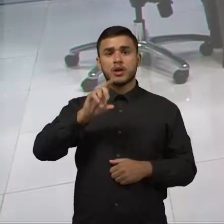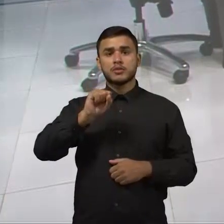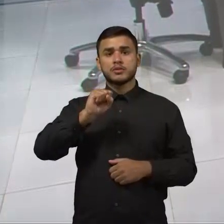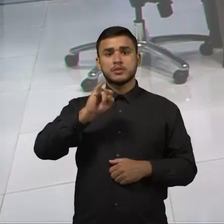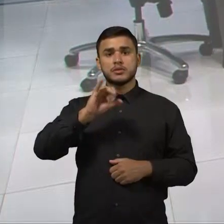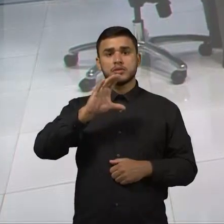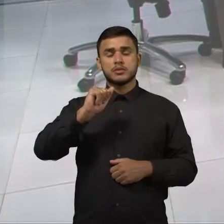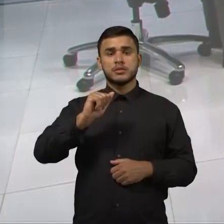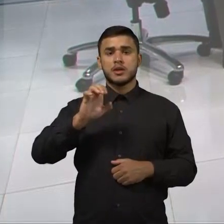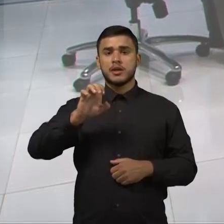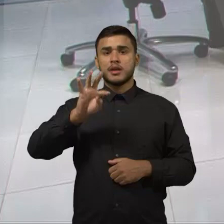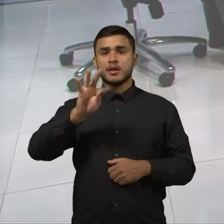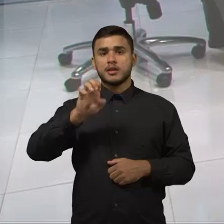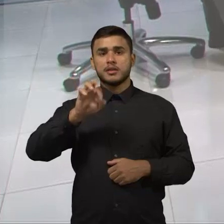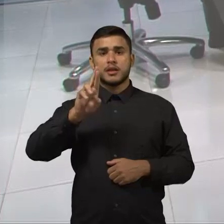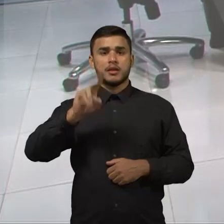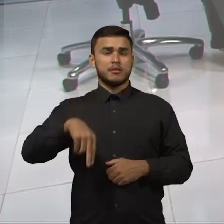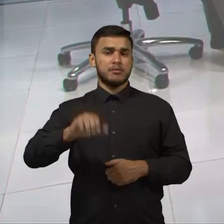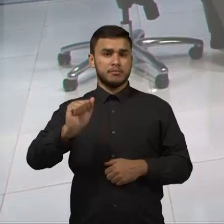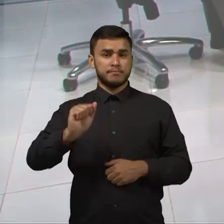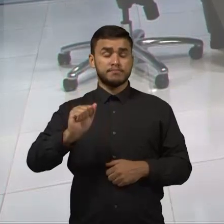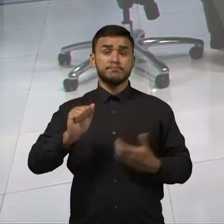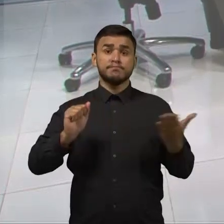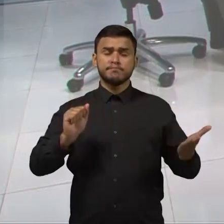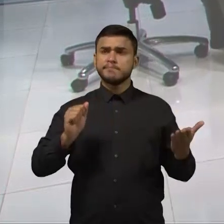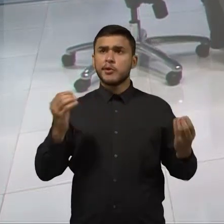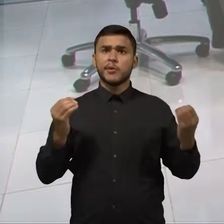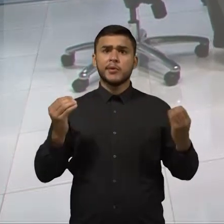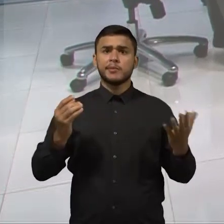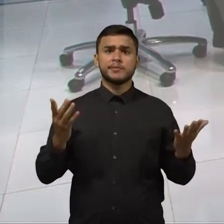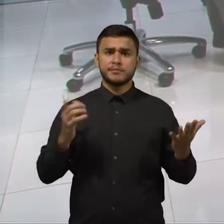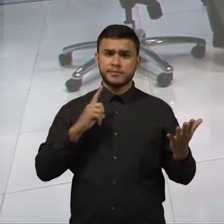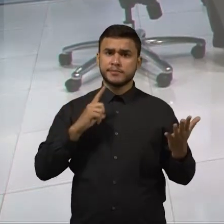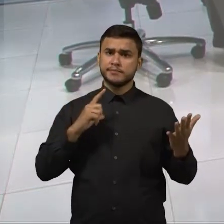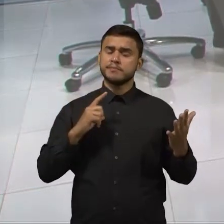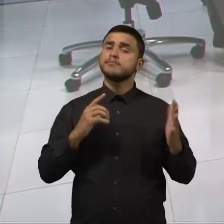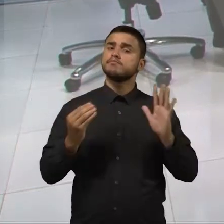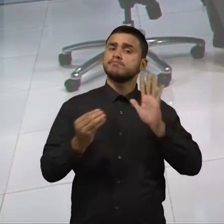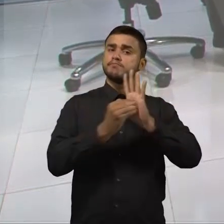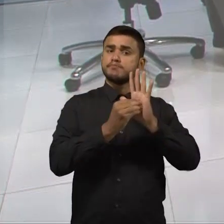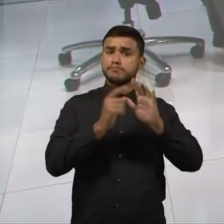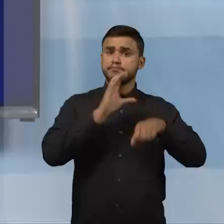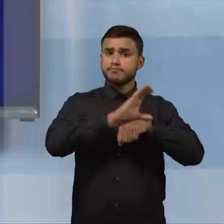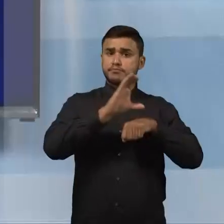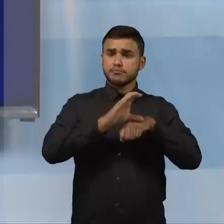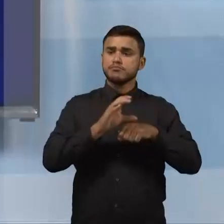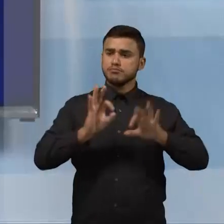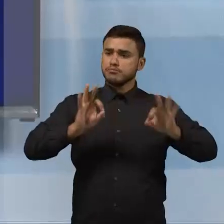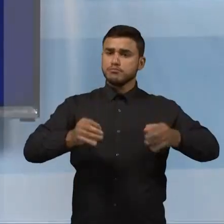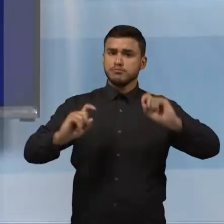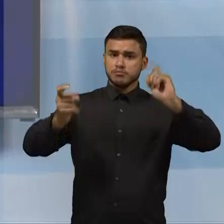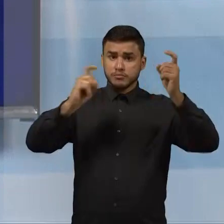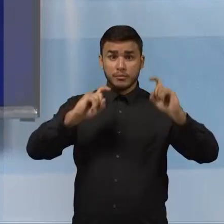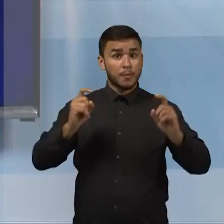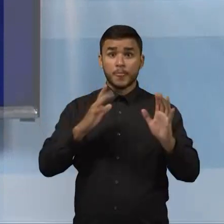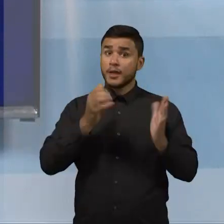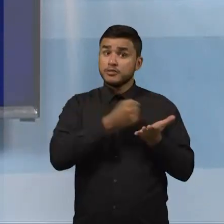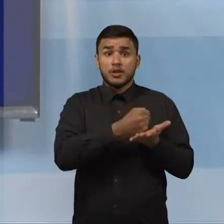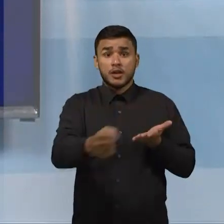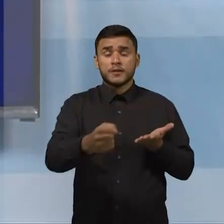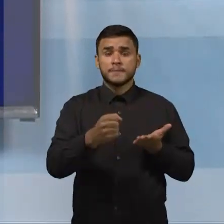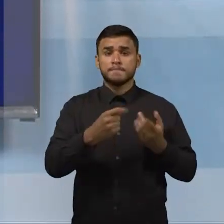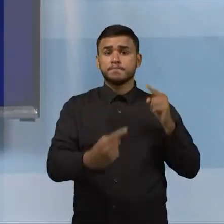cláusula eterna, como alguns chamam. Tem gente que discute: mas isso não é certo. Eu até admito a discussão. Só que isso já passou. Isso